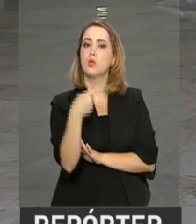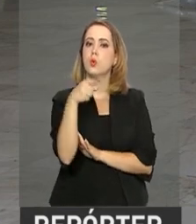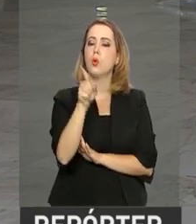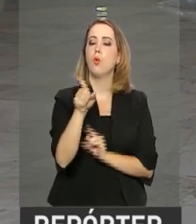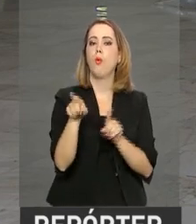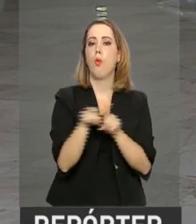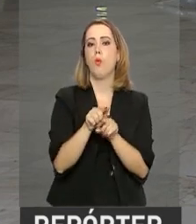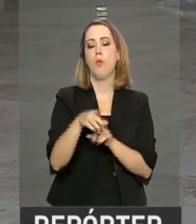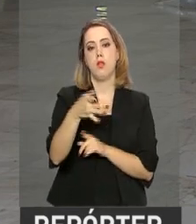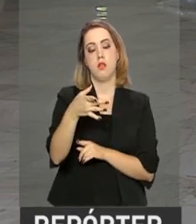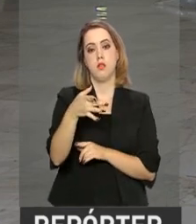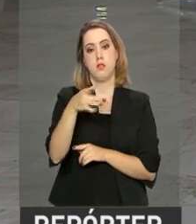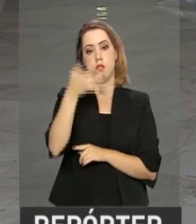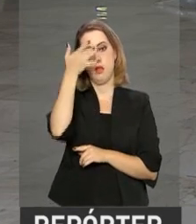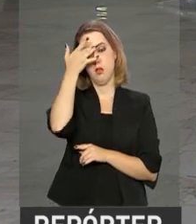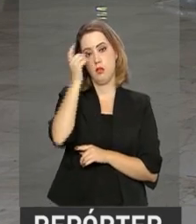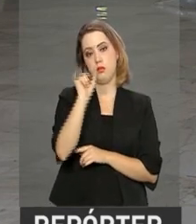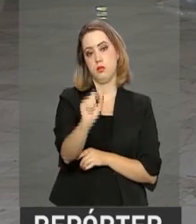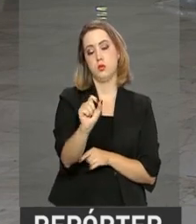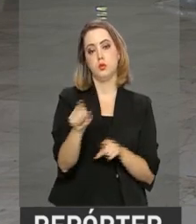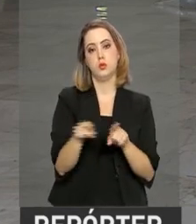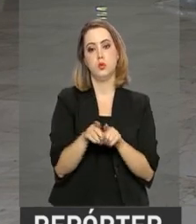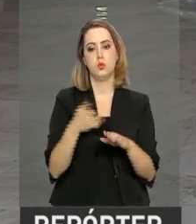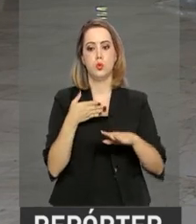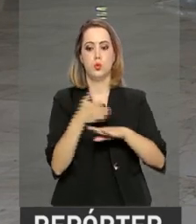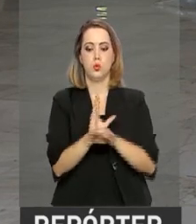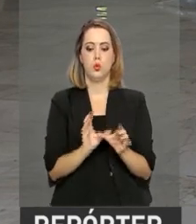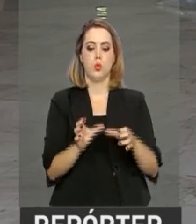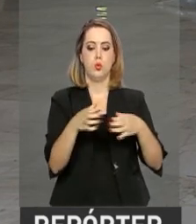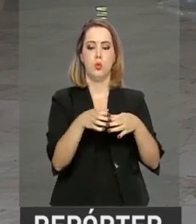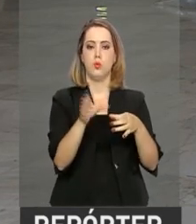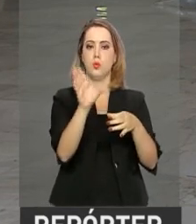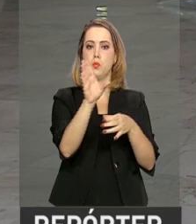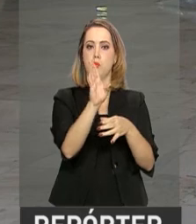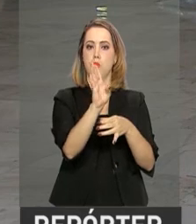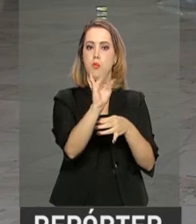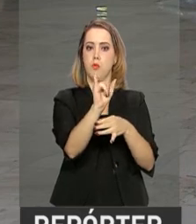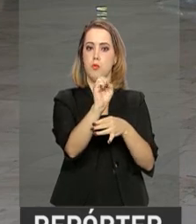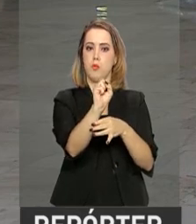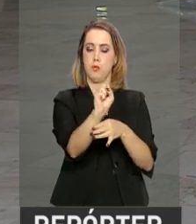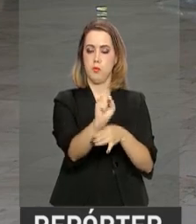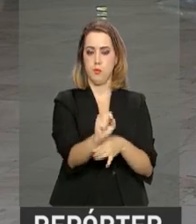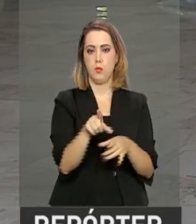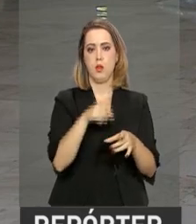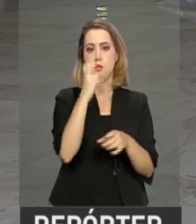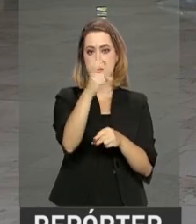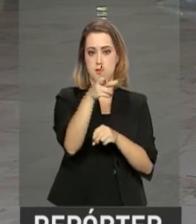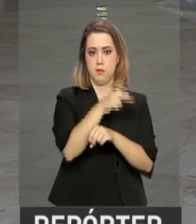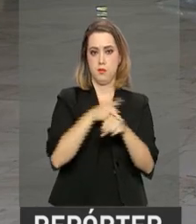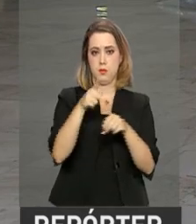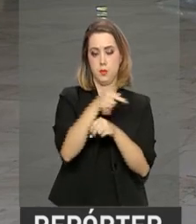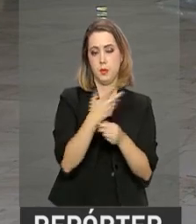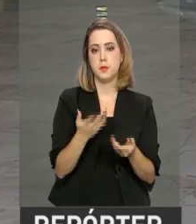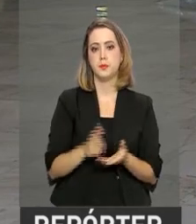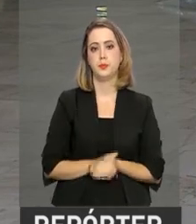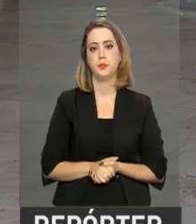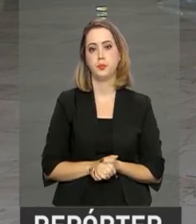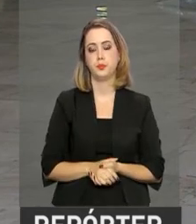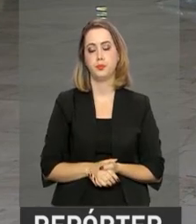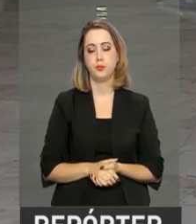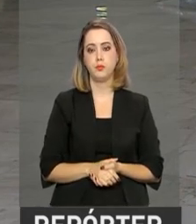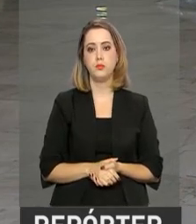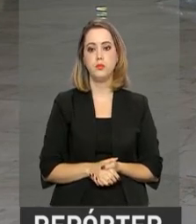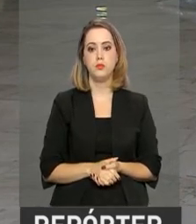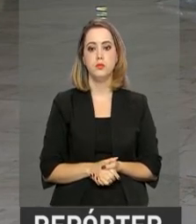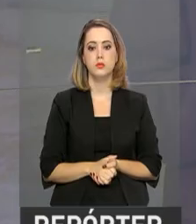cúpula do brics grupo formado como já falei pro brasil rússia índia china e áfrica do sul eu voto com você no